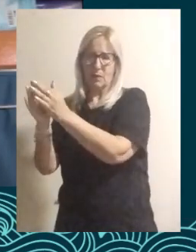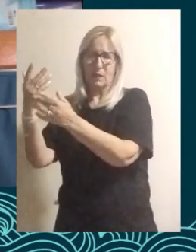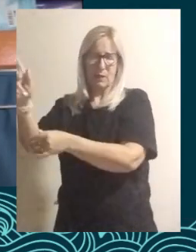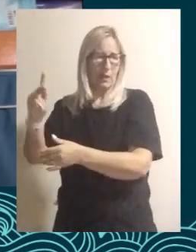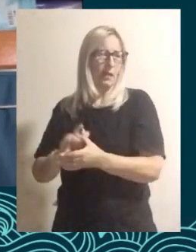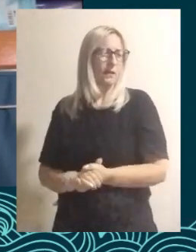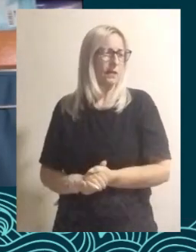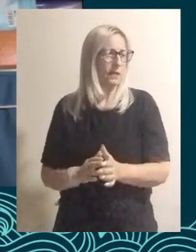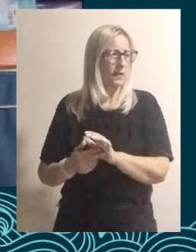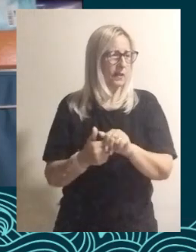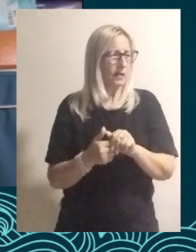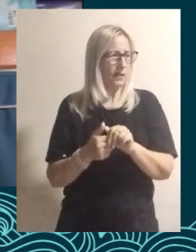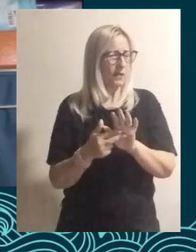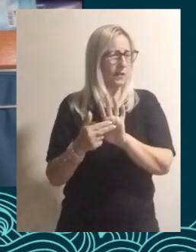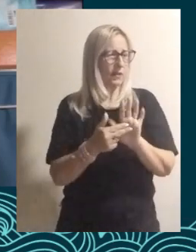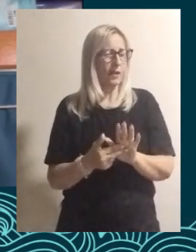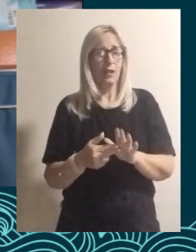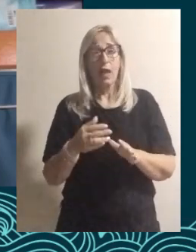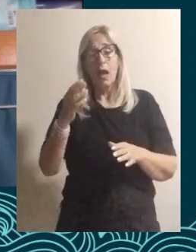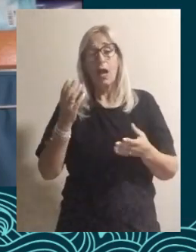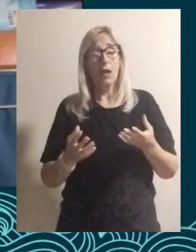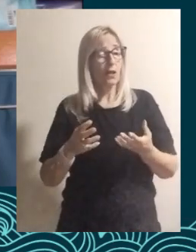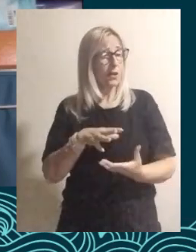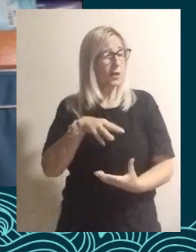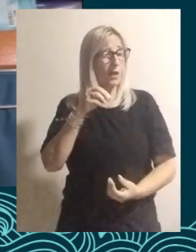que talvez conectam a gente com uma espécie de